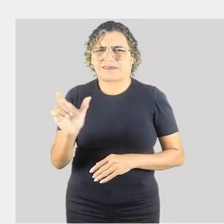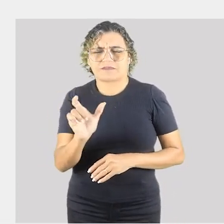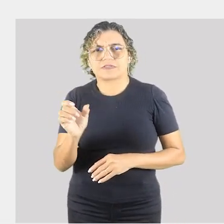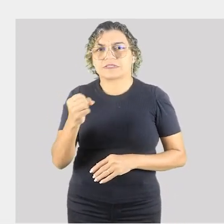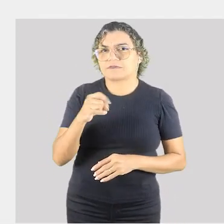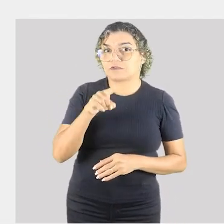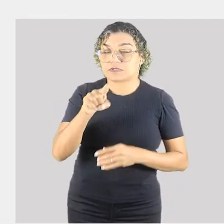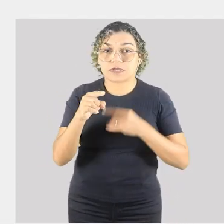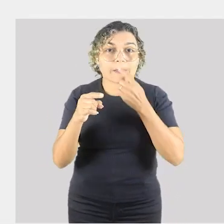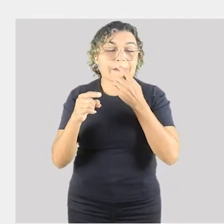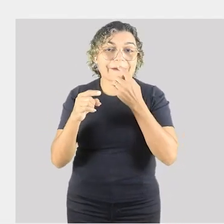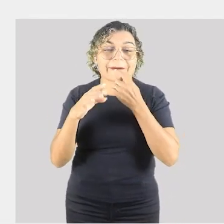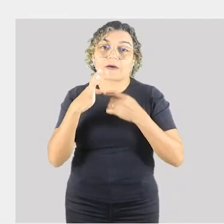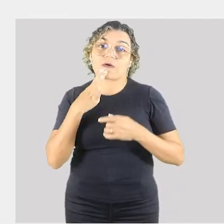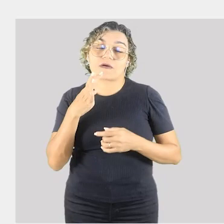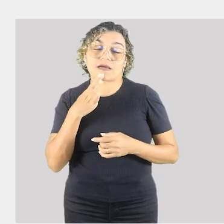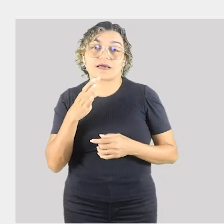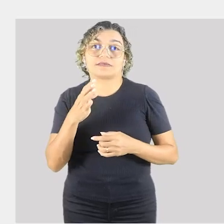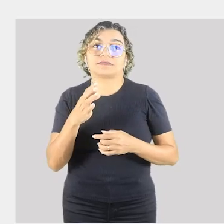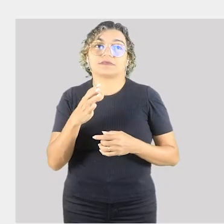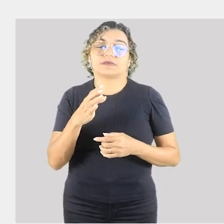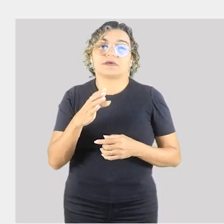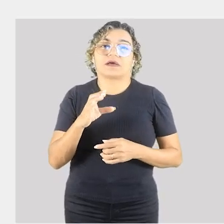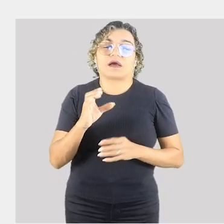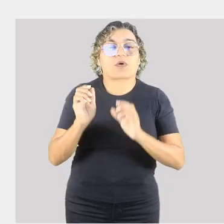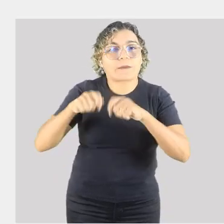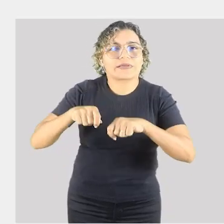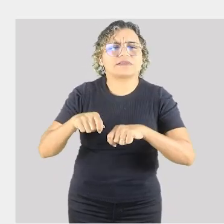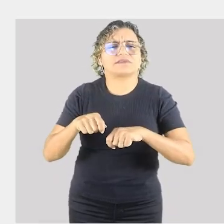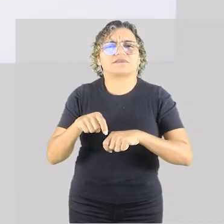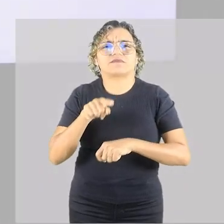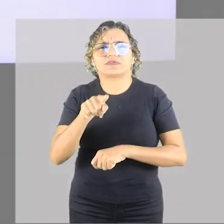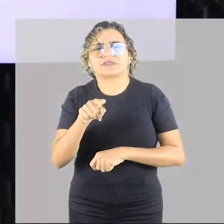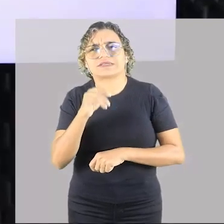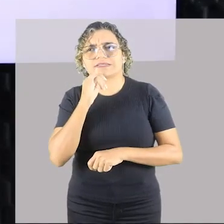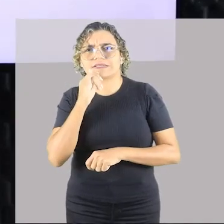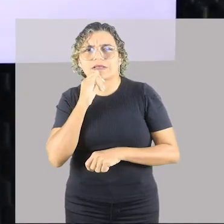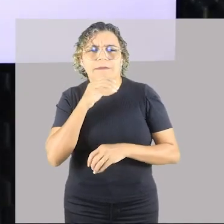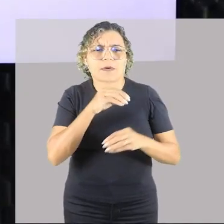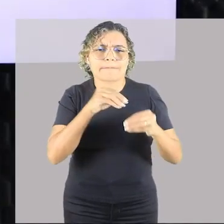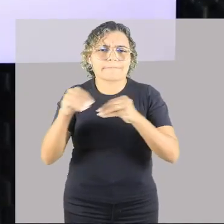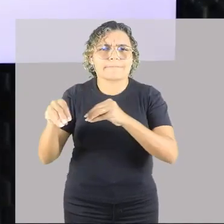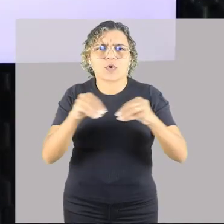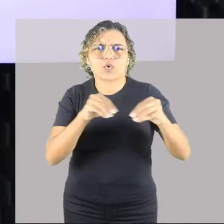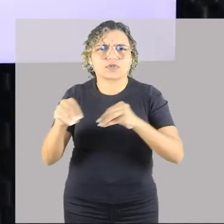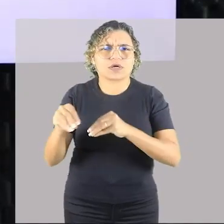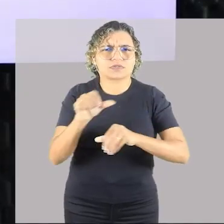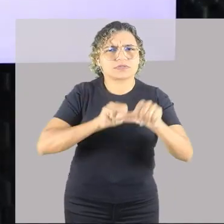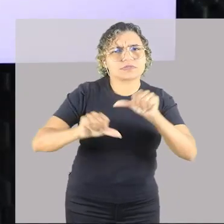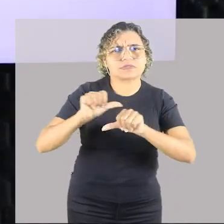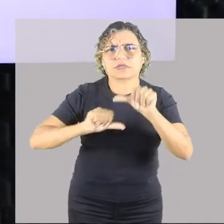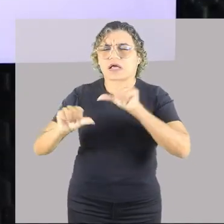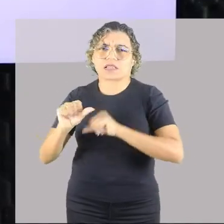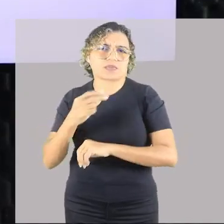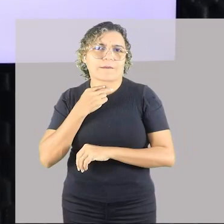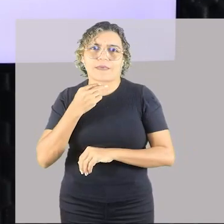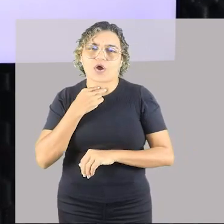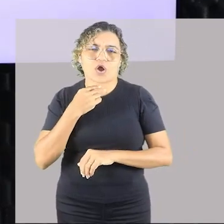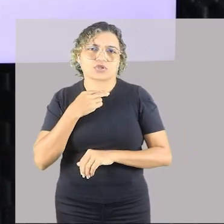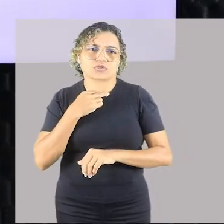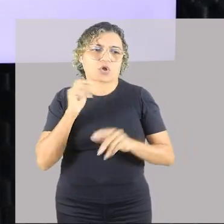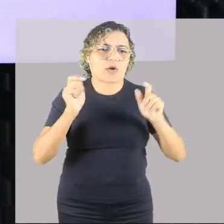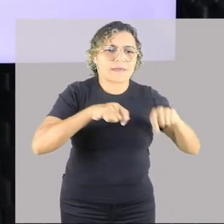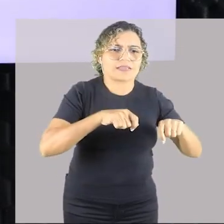Se você recebe aquela competência, você não pode, não se admite uma transação de competência, você não pode abrir